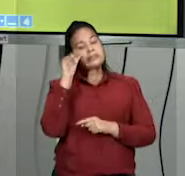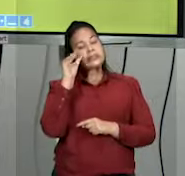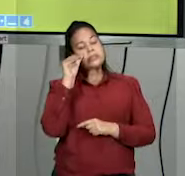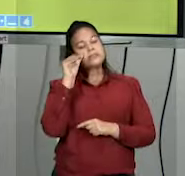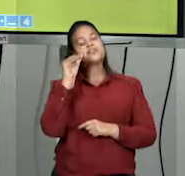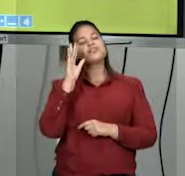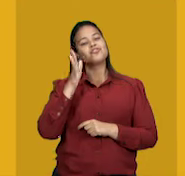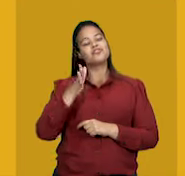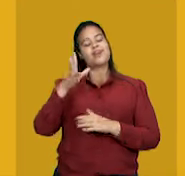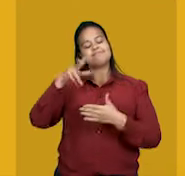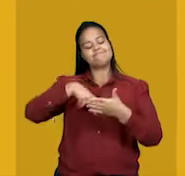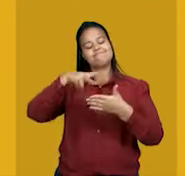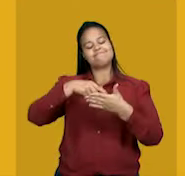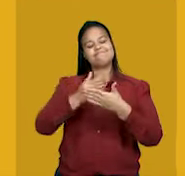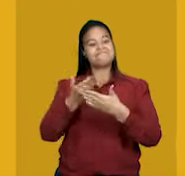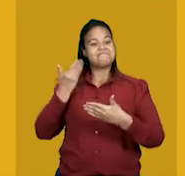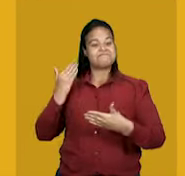a gente já leu.